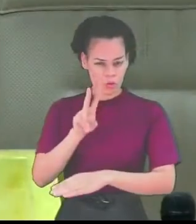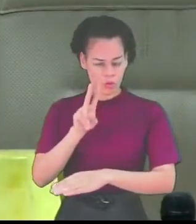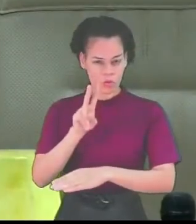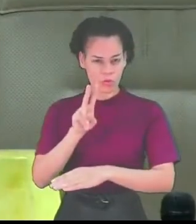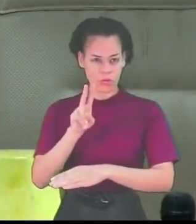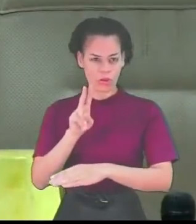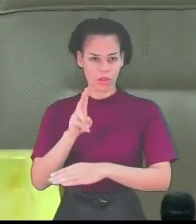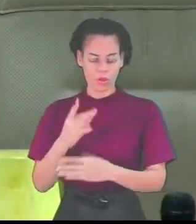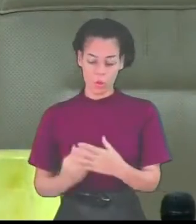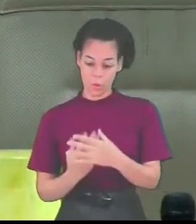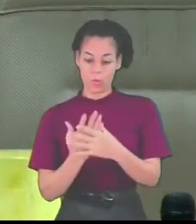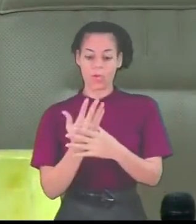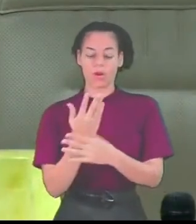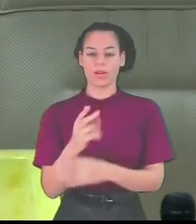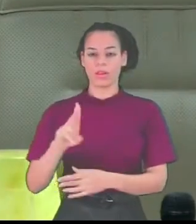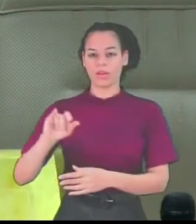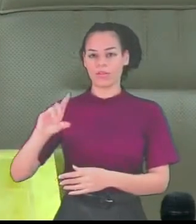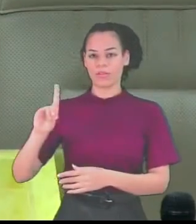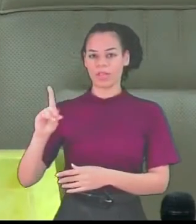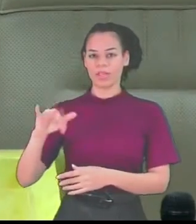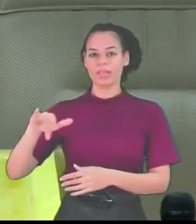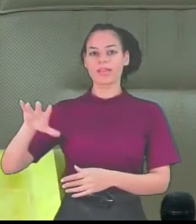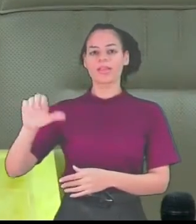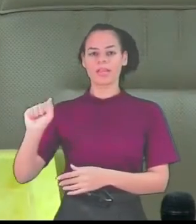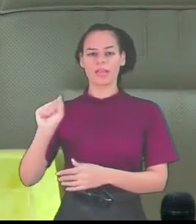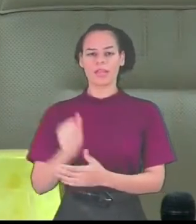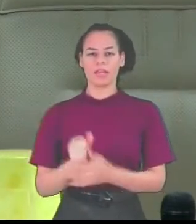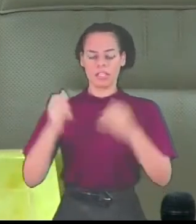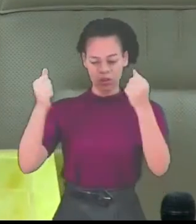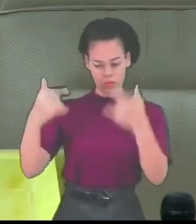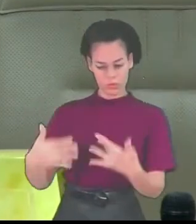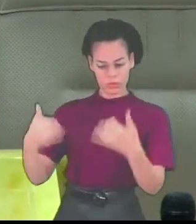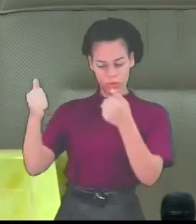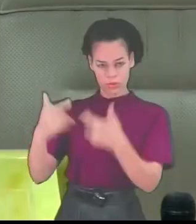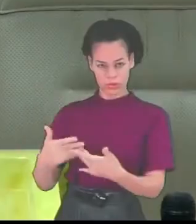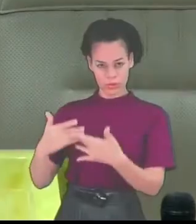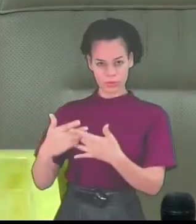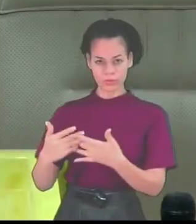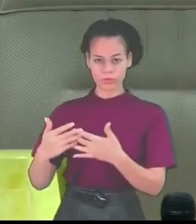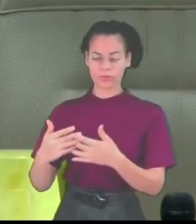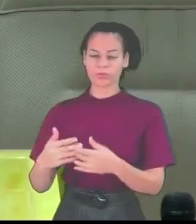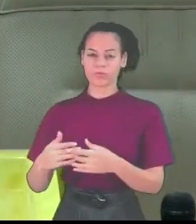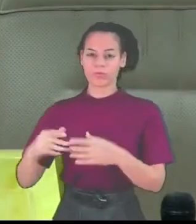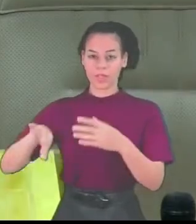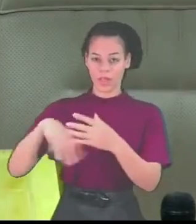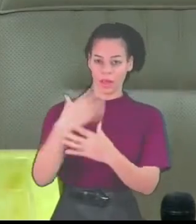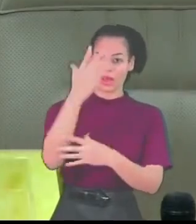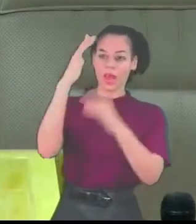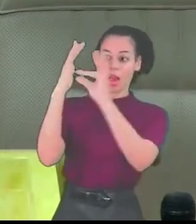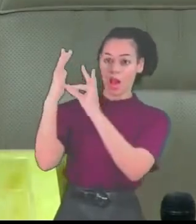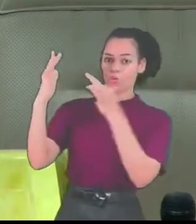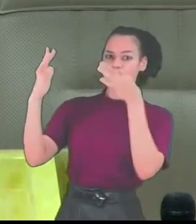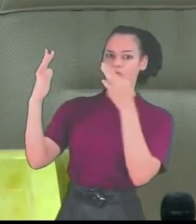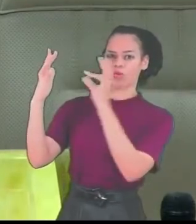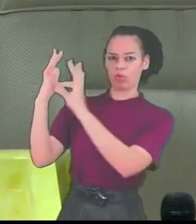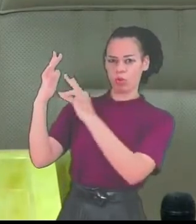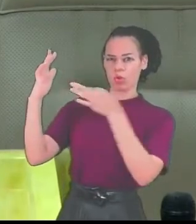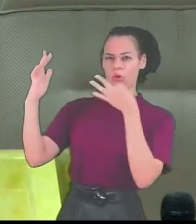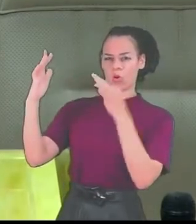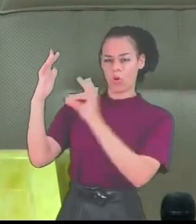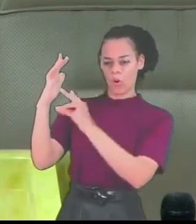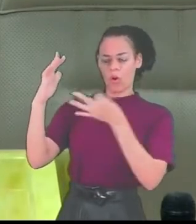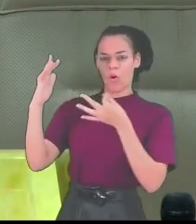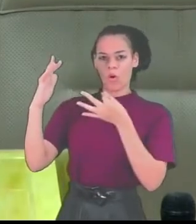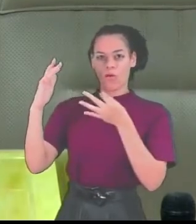segundo conta-se o que ele registra cada uva do tamanho de uma melancia de